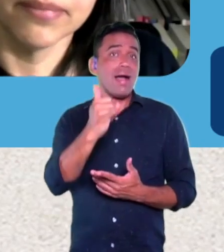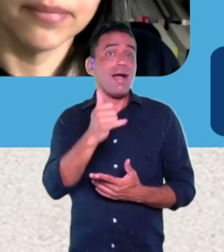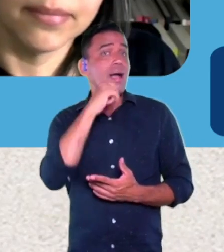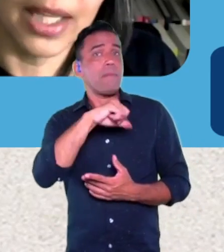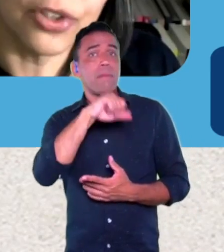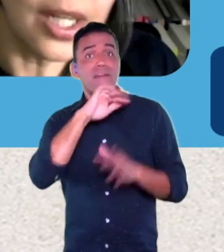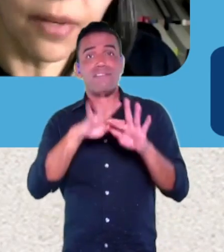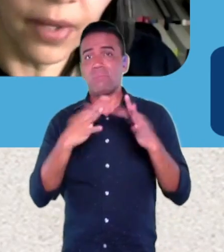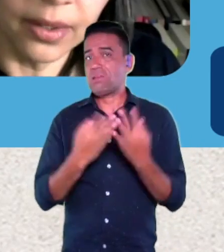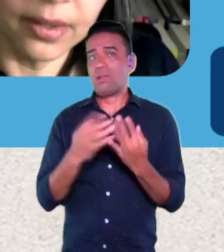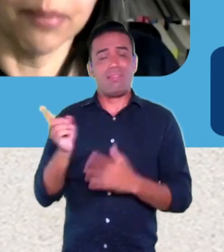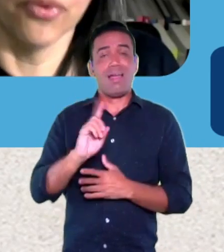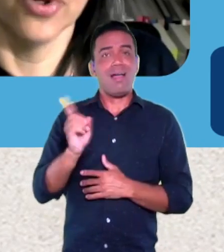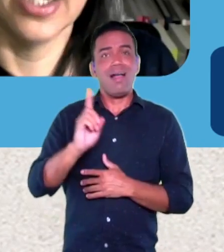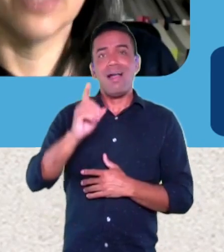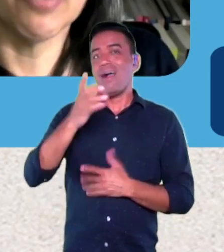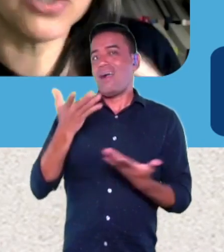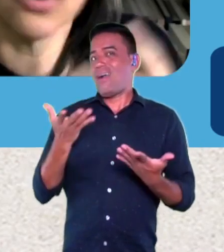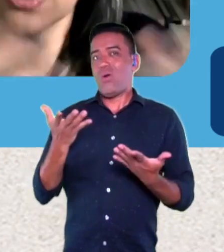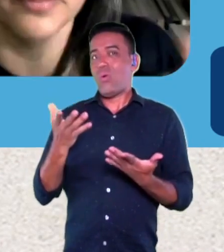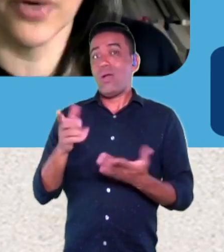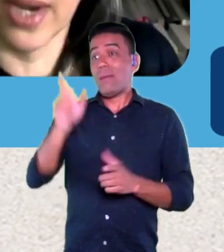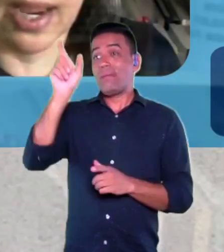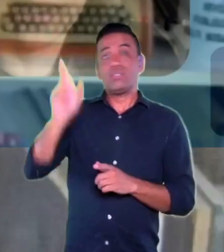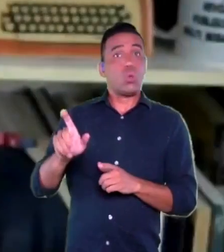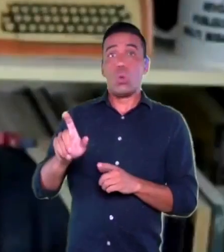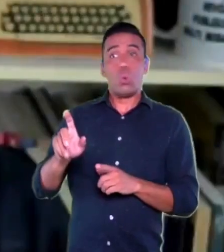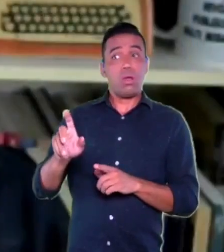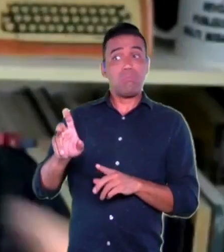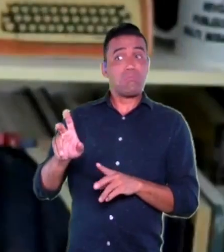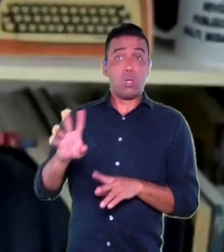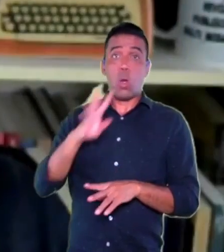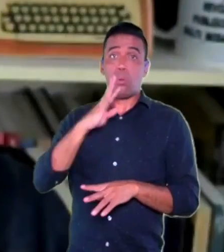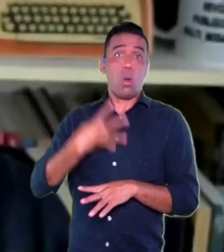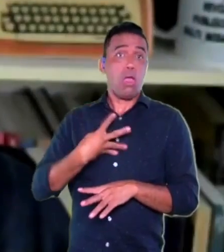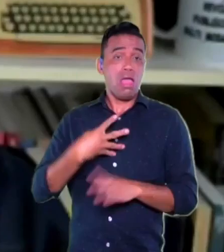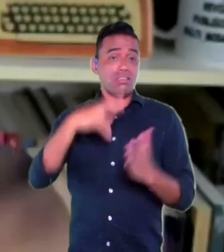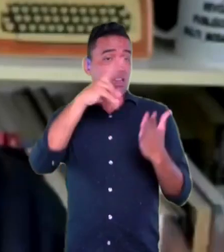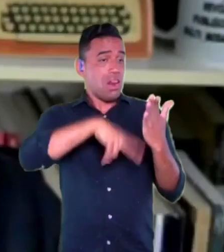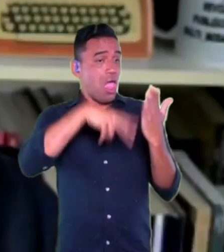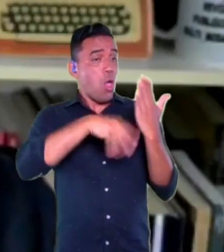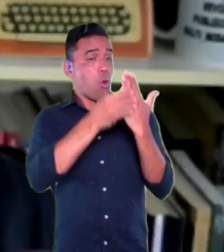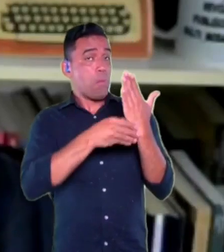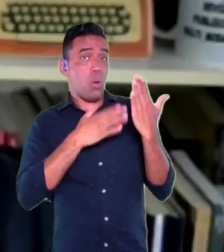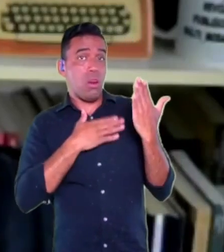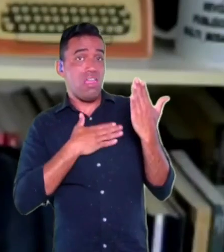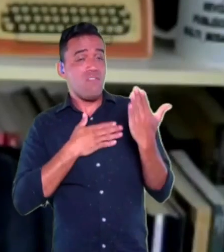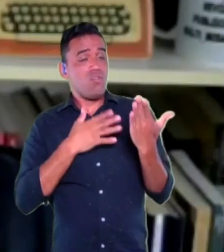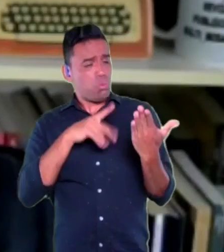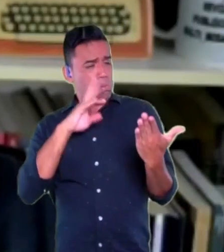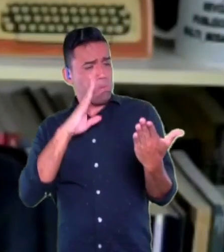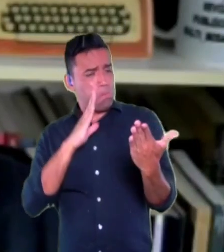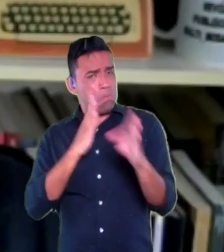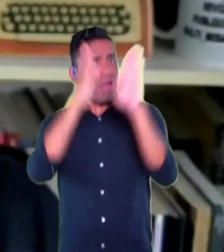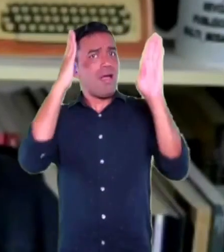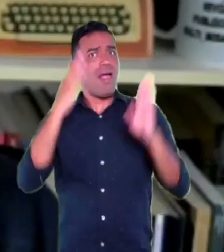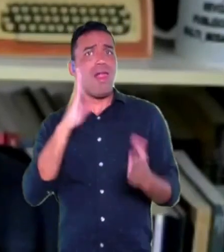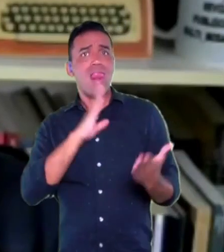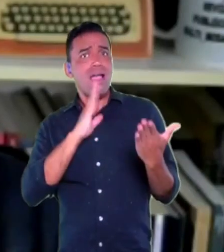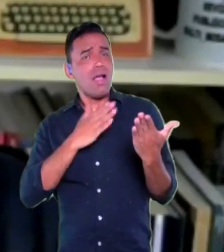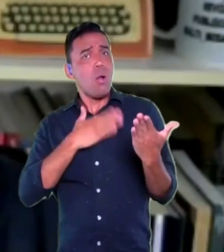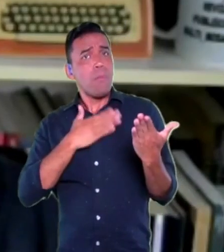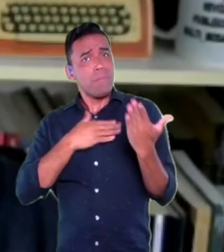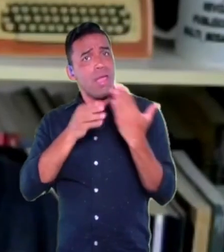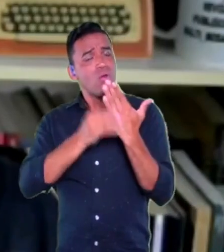né? Minha tia falando que tá bom. É uma pessoa que não me conhece, que leu o livro e achou que tem alguma coisa legal. Então,